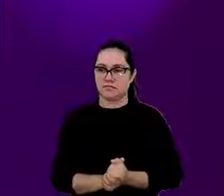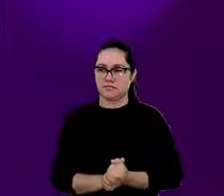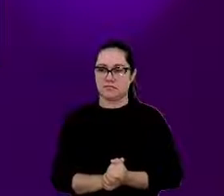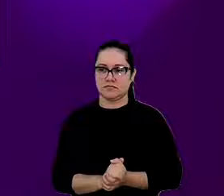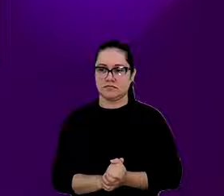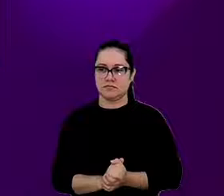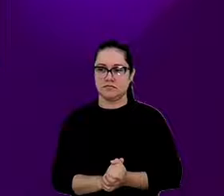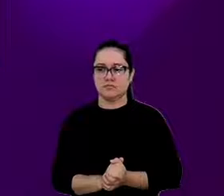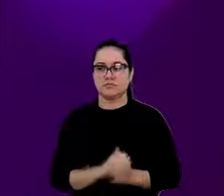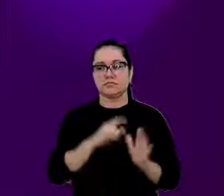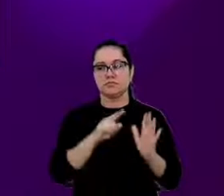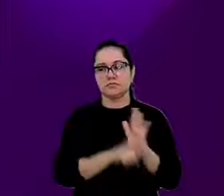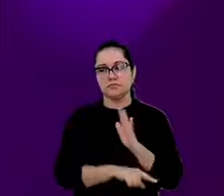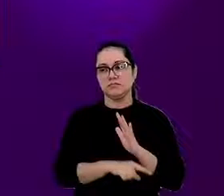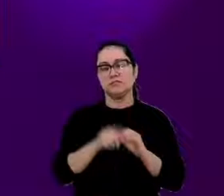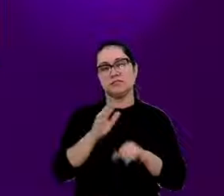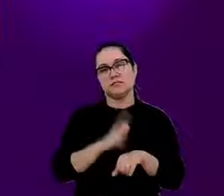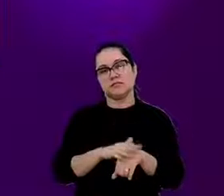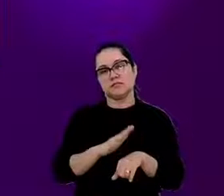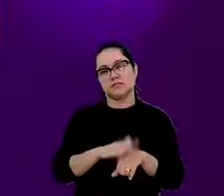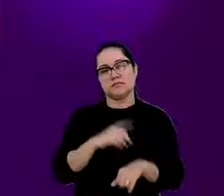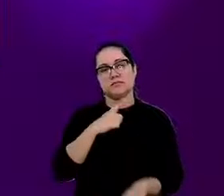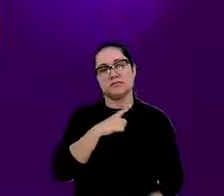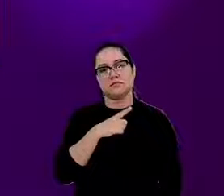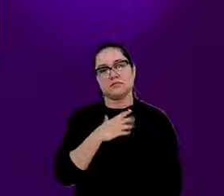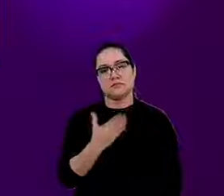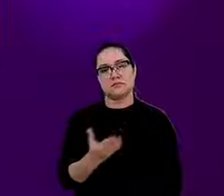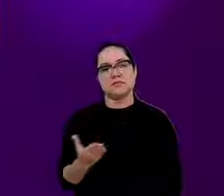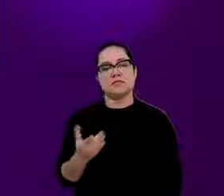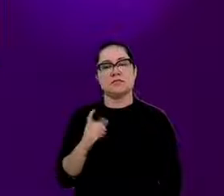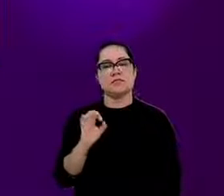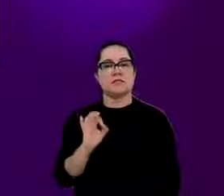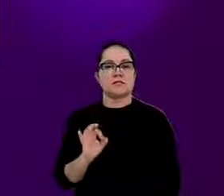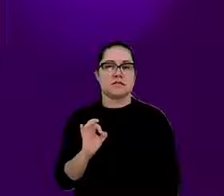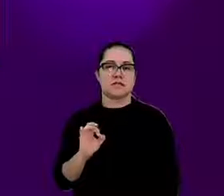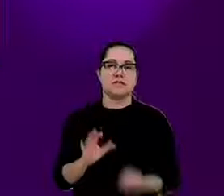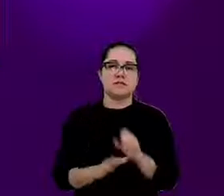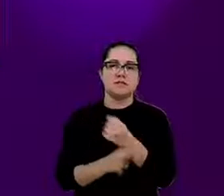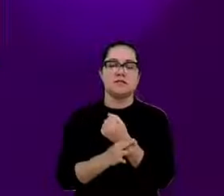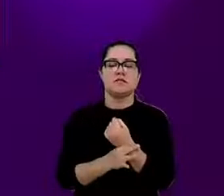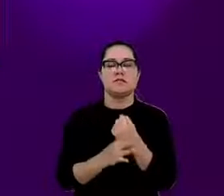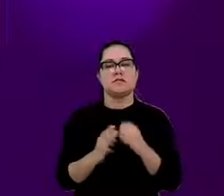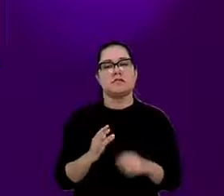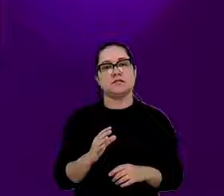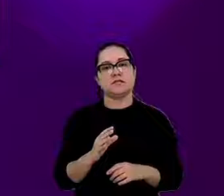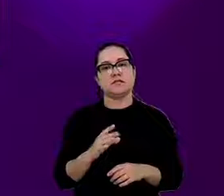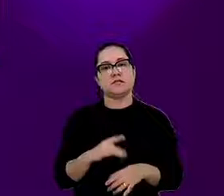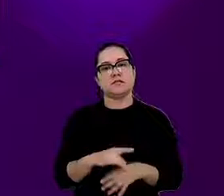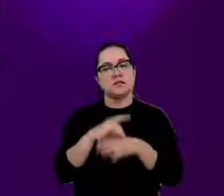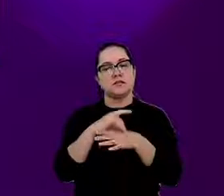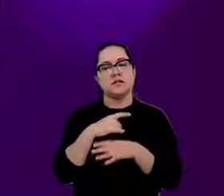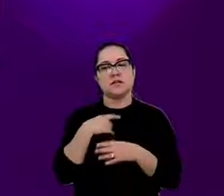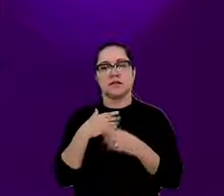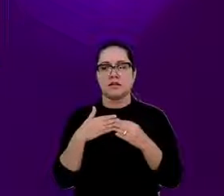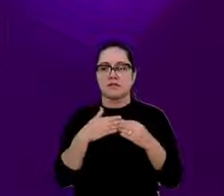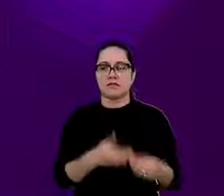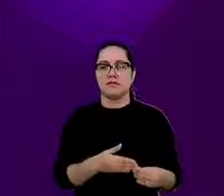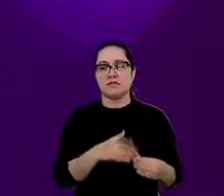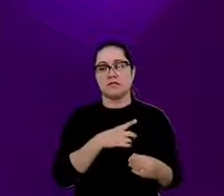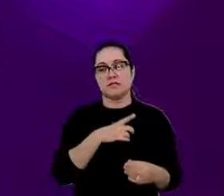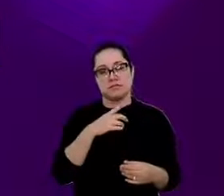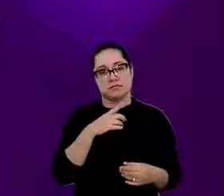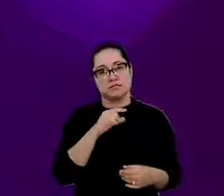um valor preditivo negativo para a doença arterial coronária obstrutiva, que te garanta uma segurança para liberar esse paciente para casa sem necessitar